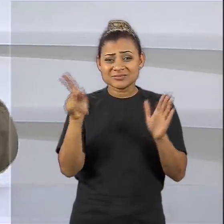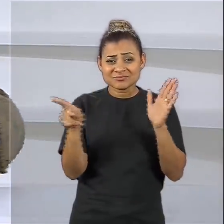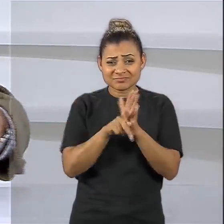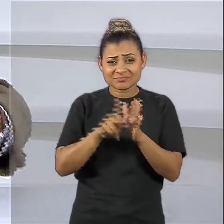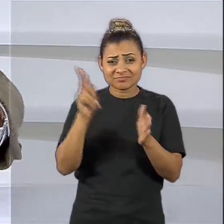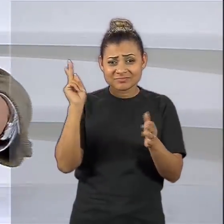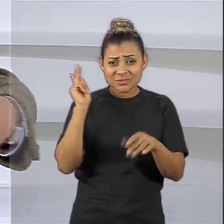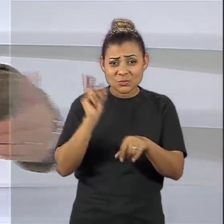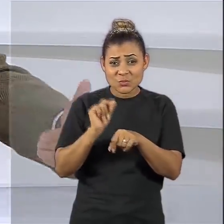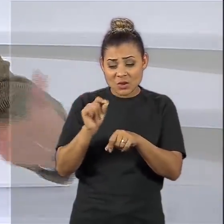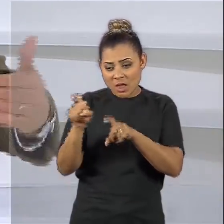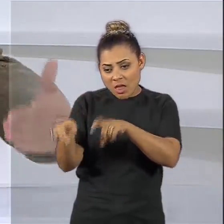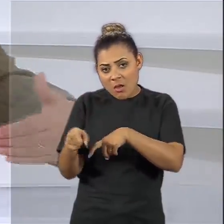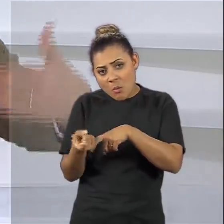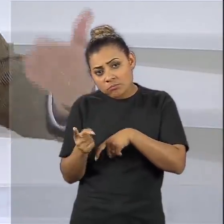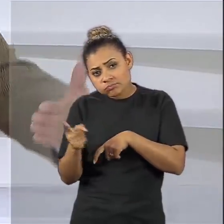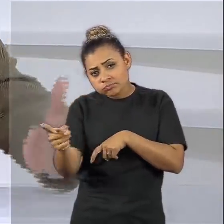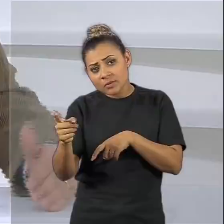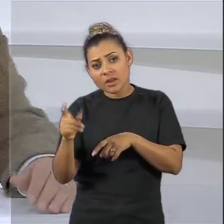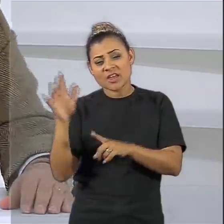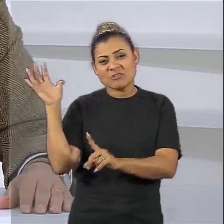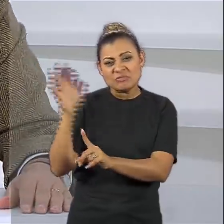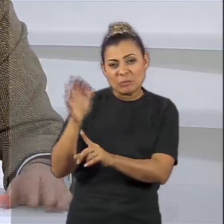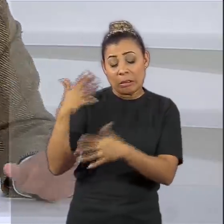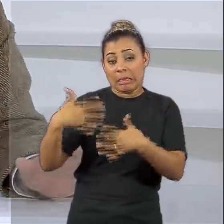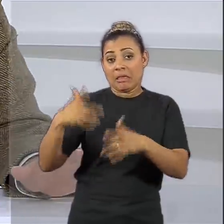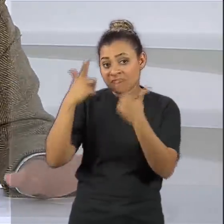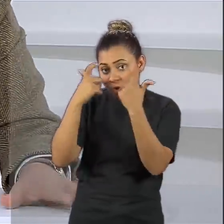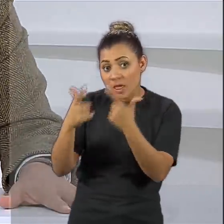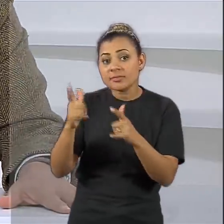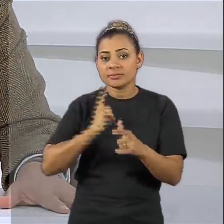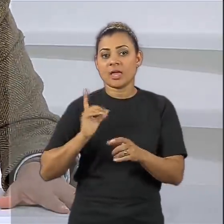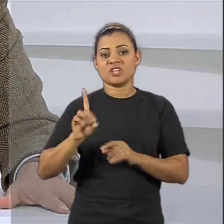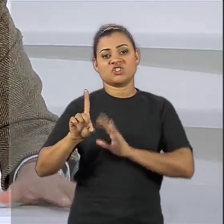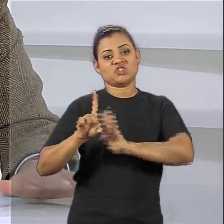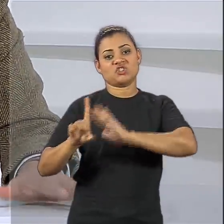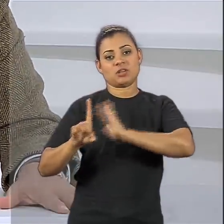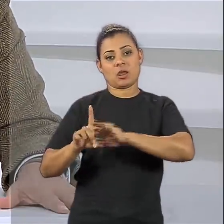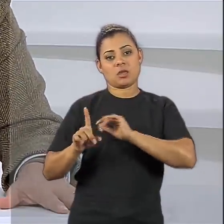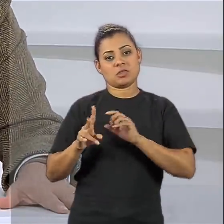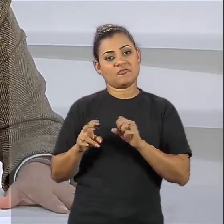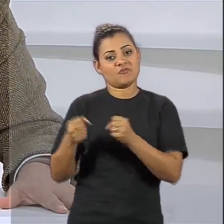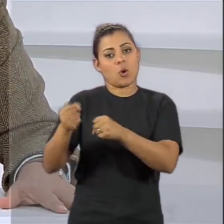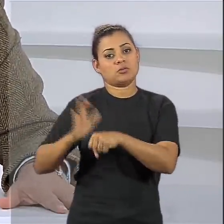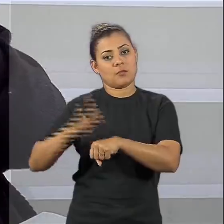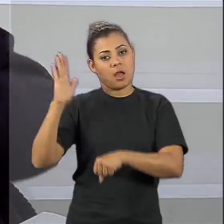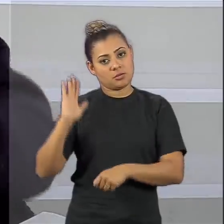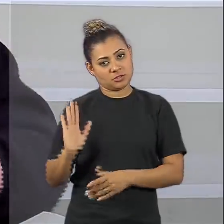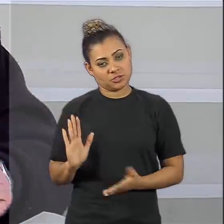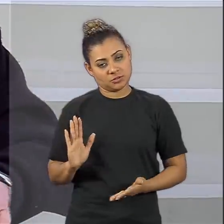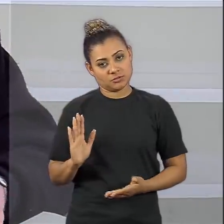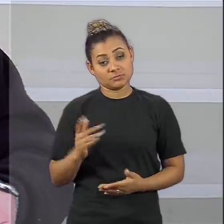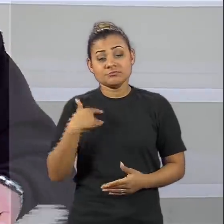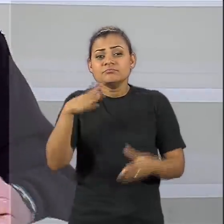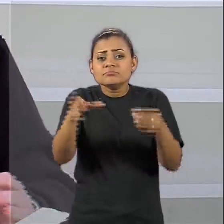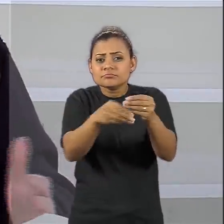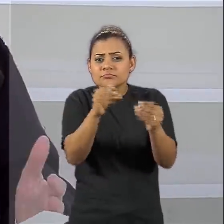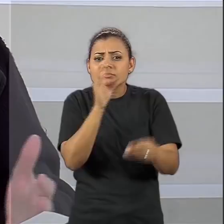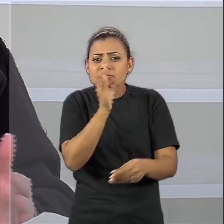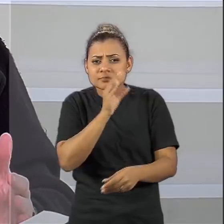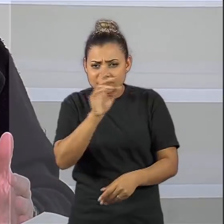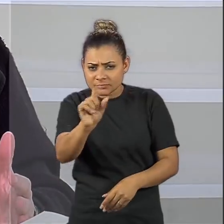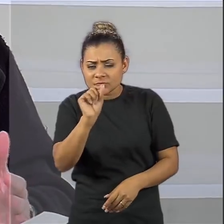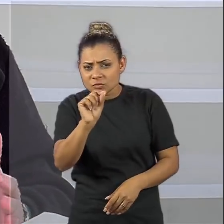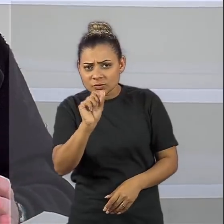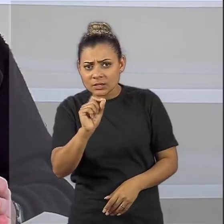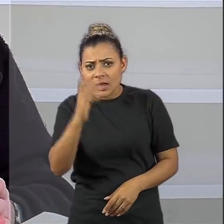mais afetadas por violência dura, você tem um discurso da direita. Eu acho que esse é o drama, né? Agora, reforçando um pouco o que você disse, Cláudio, essa